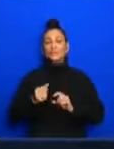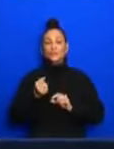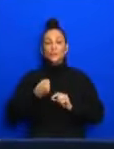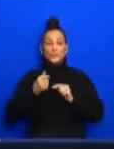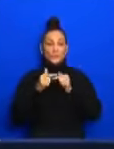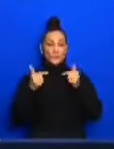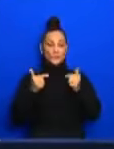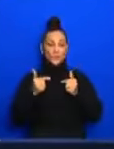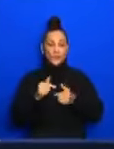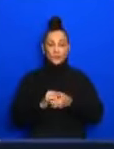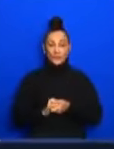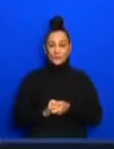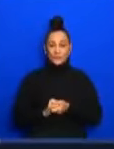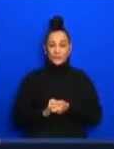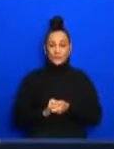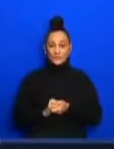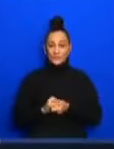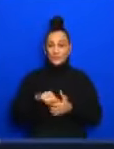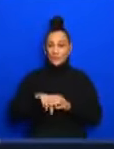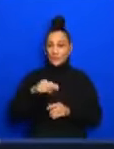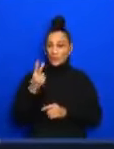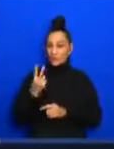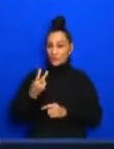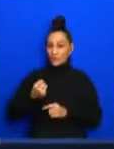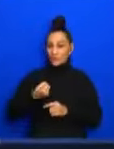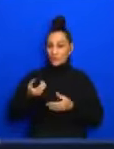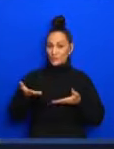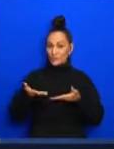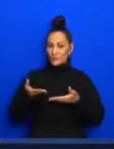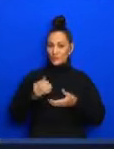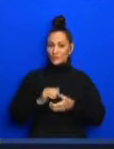trevos. Vamos sortear 2.